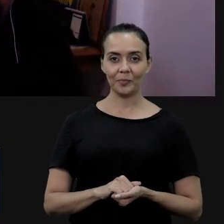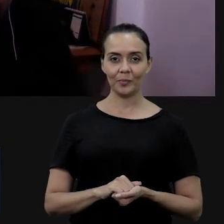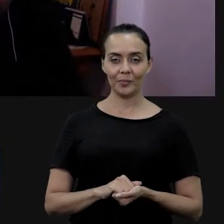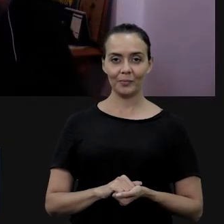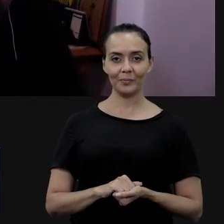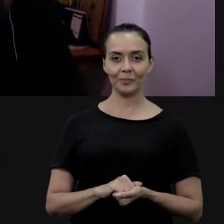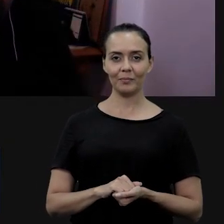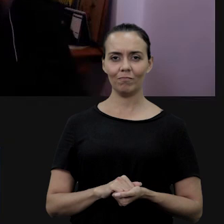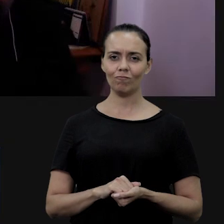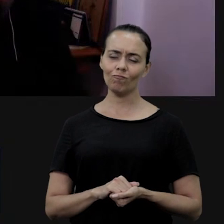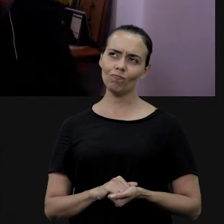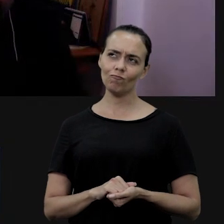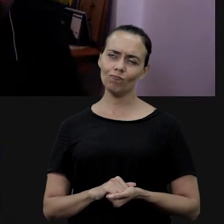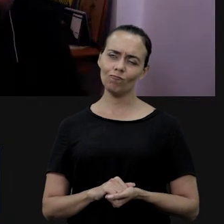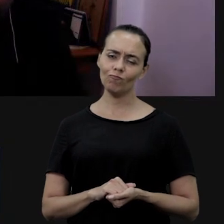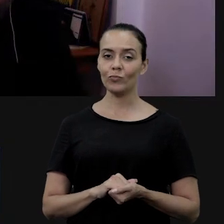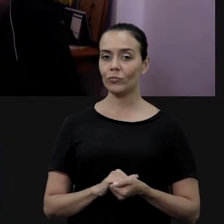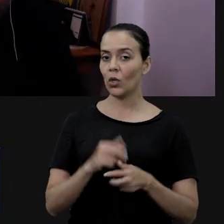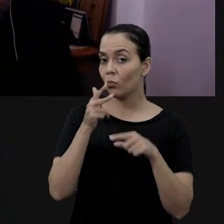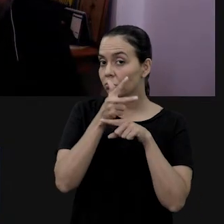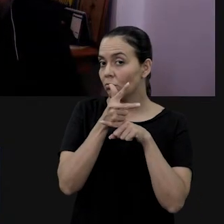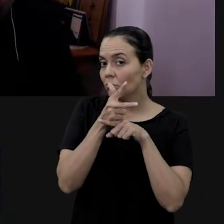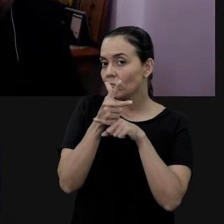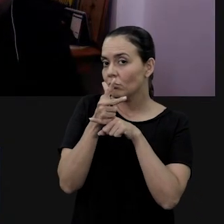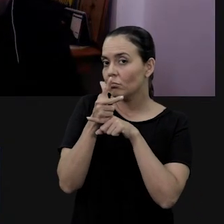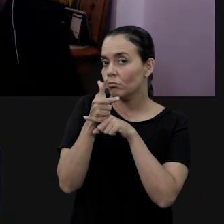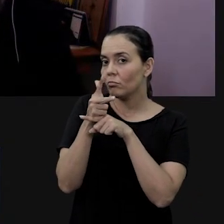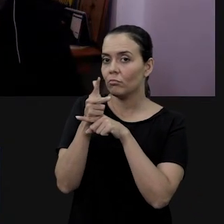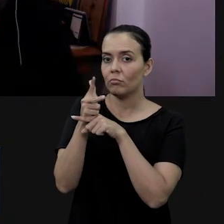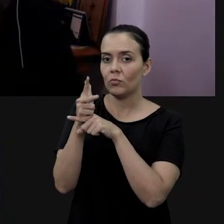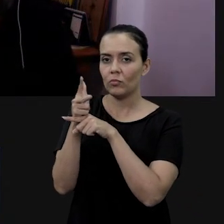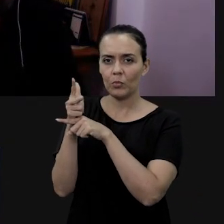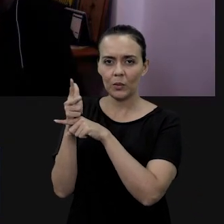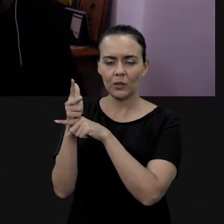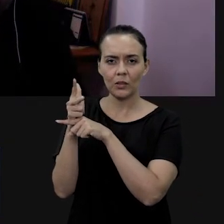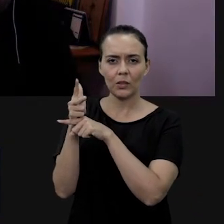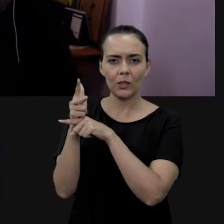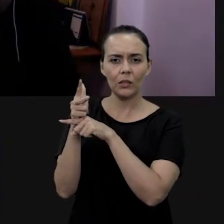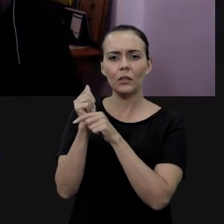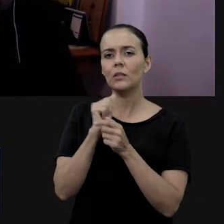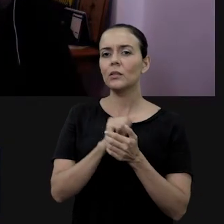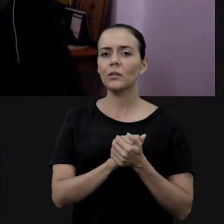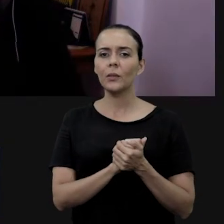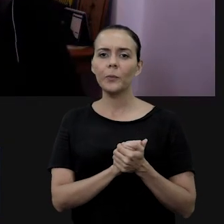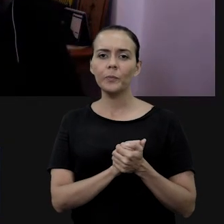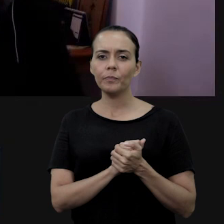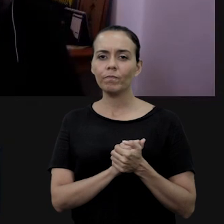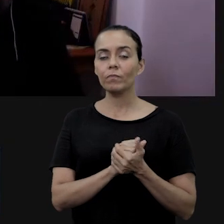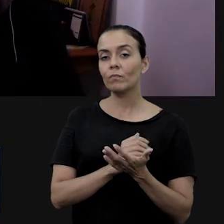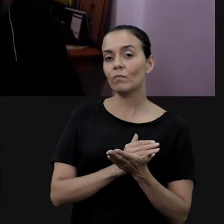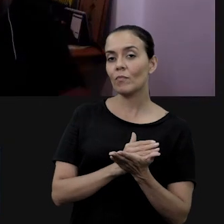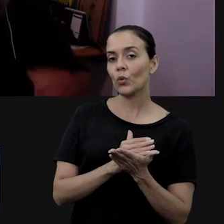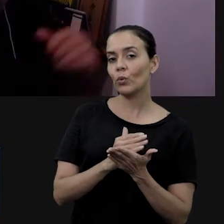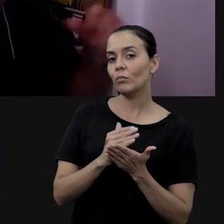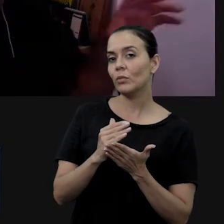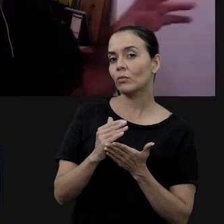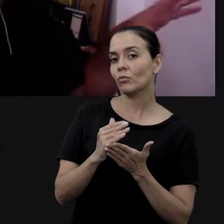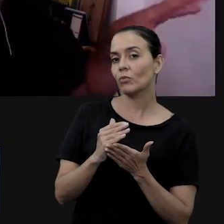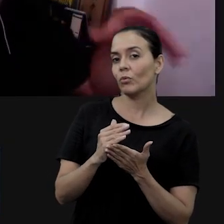exemplo, assim, uma cena, vamos dizer, uma cena numa publicidade em